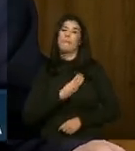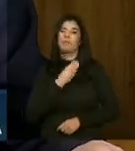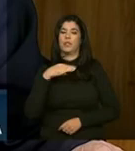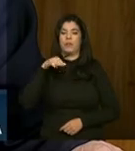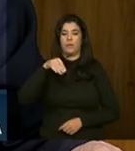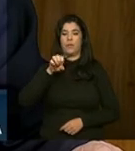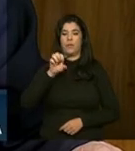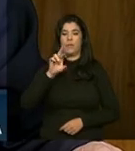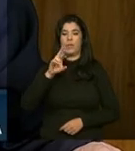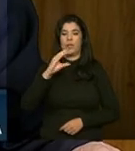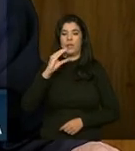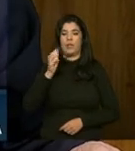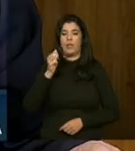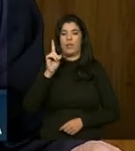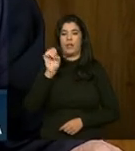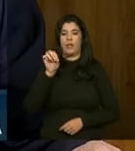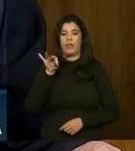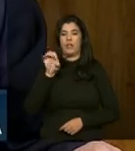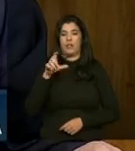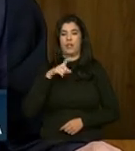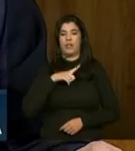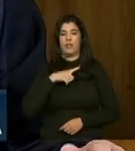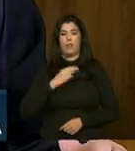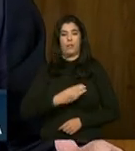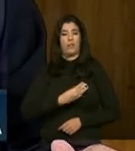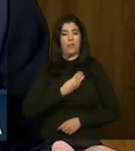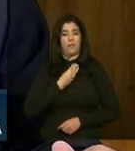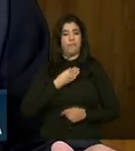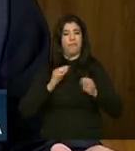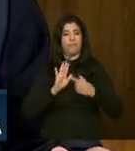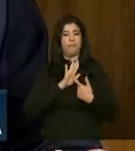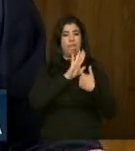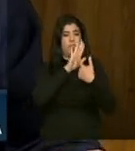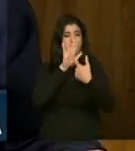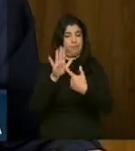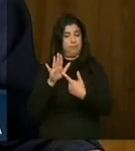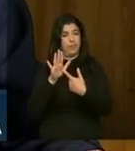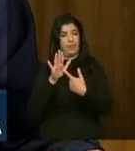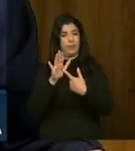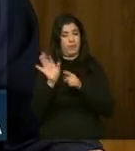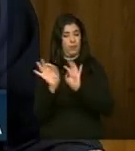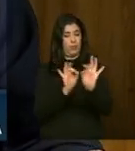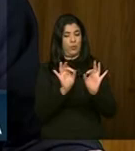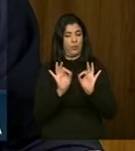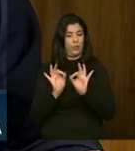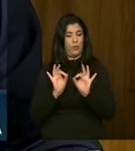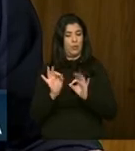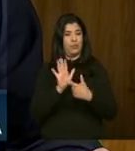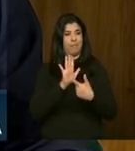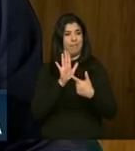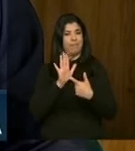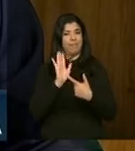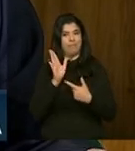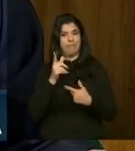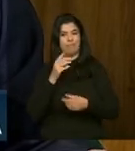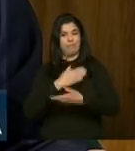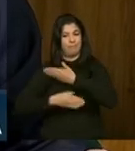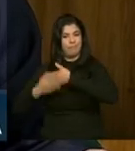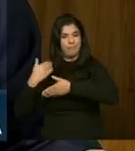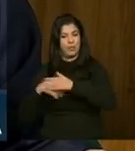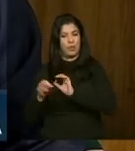muito representativo, porque tem uma mobilização clara do governo, todos